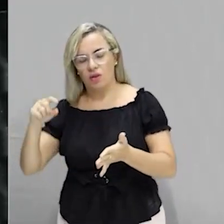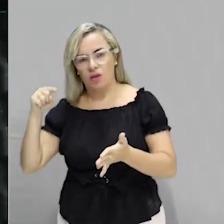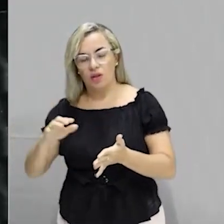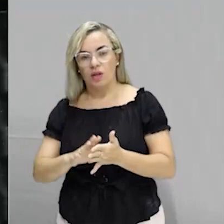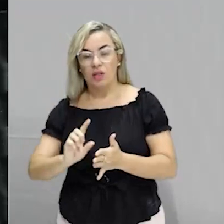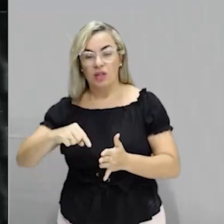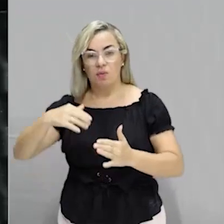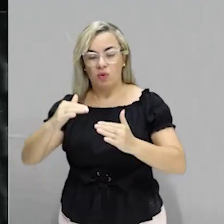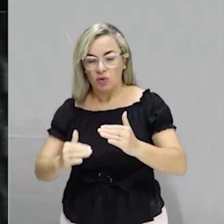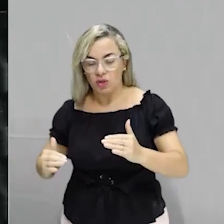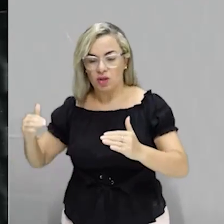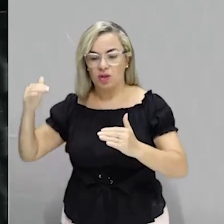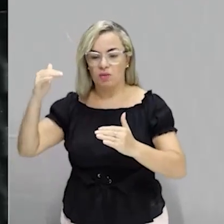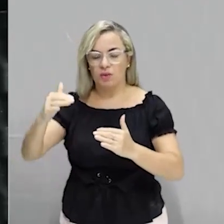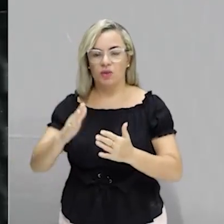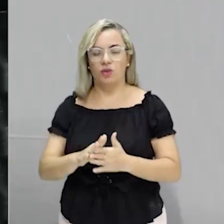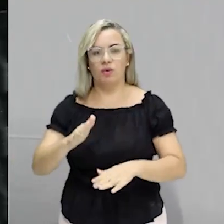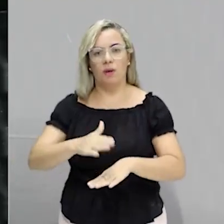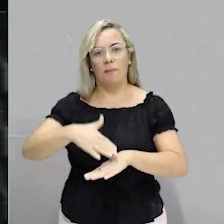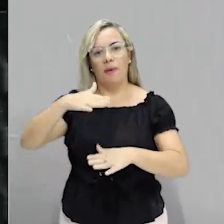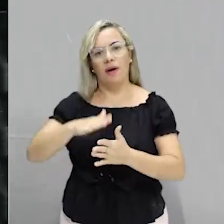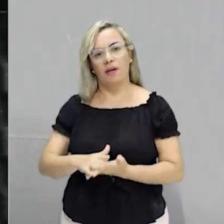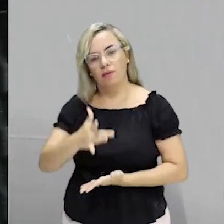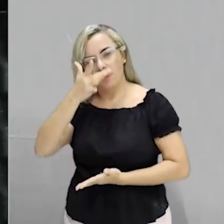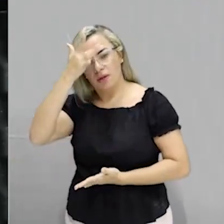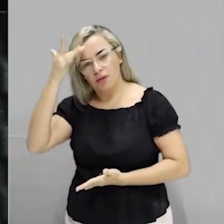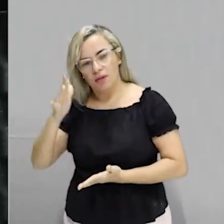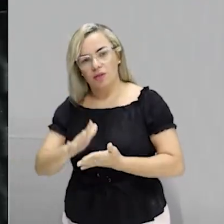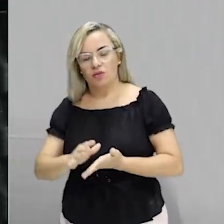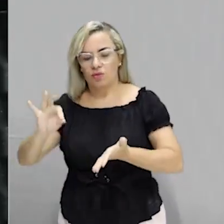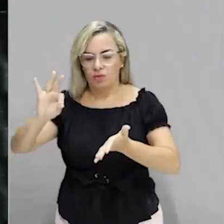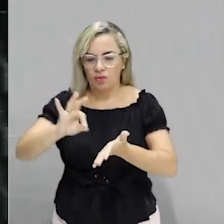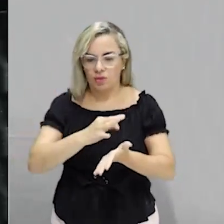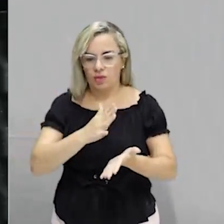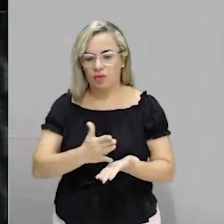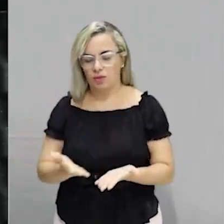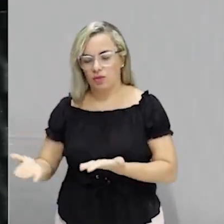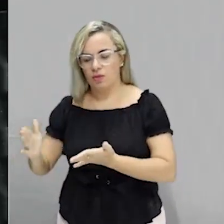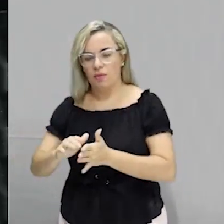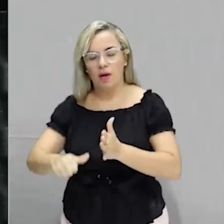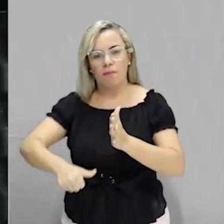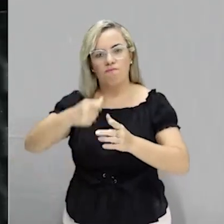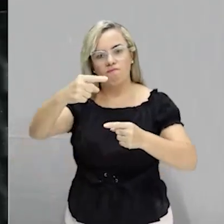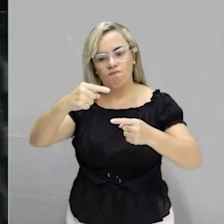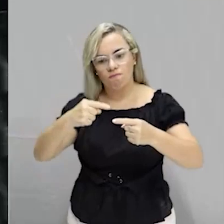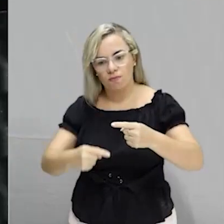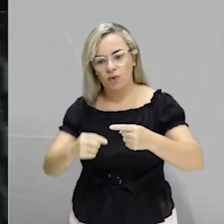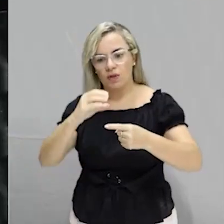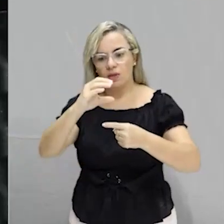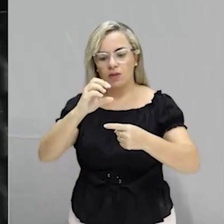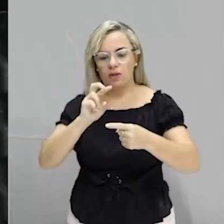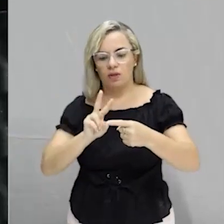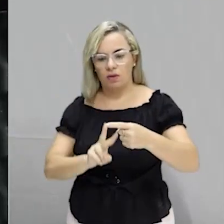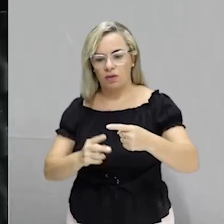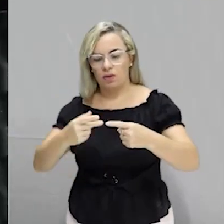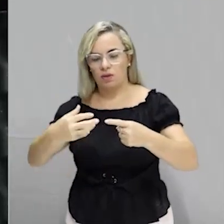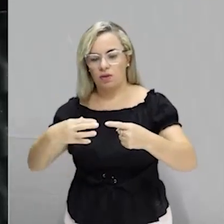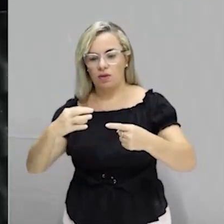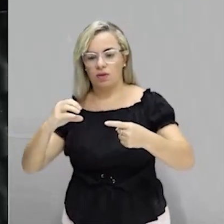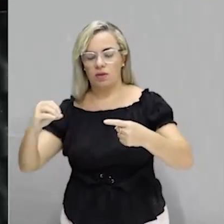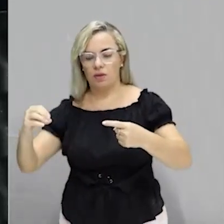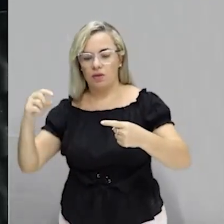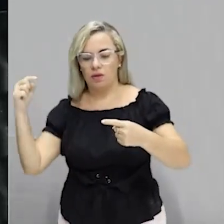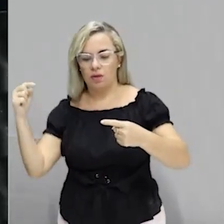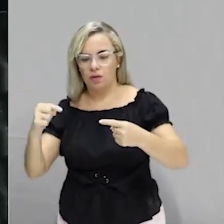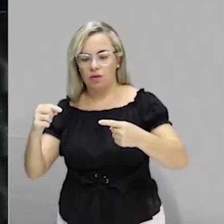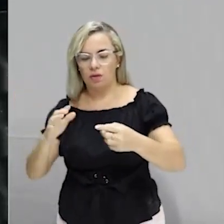mais candidatos se inscreveram? Tá? Então, essa aqui é a minha primeira razão. C está para V, assim como 300 está